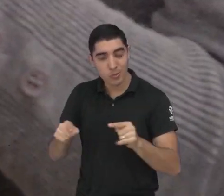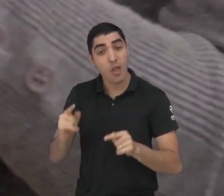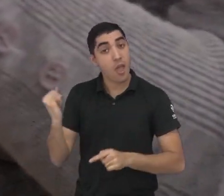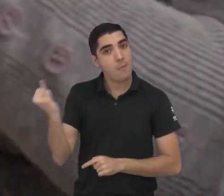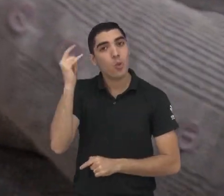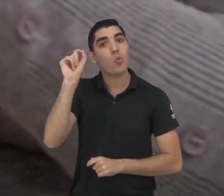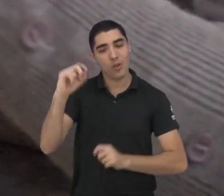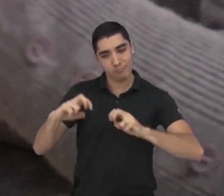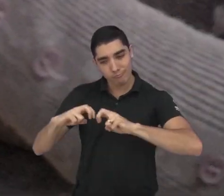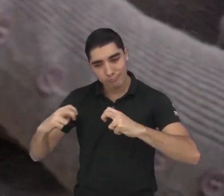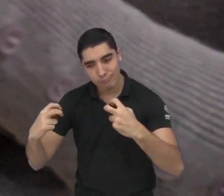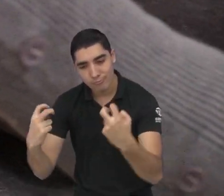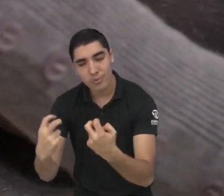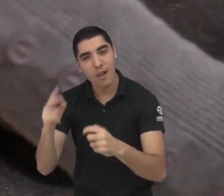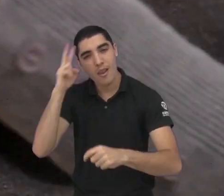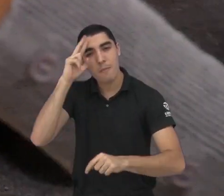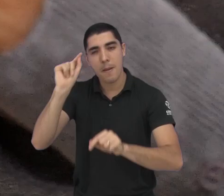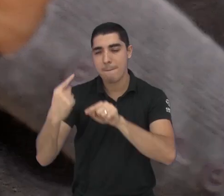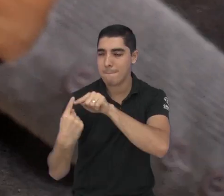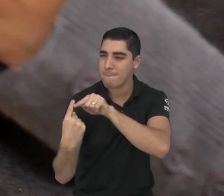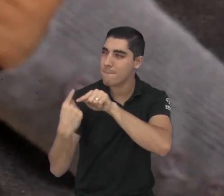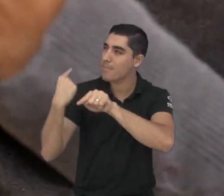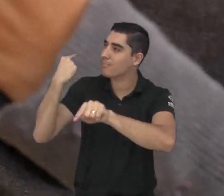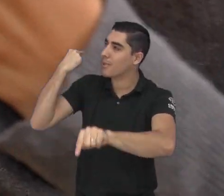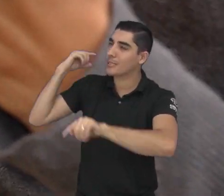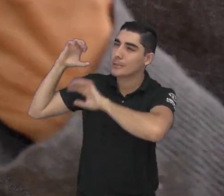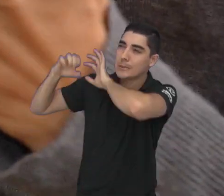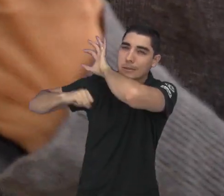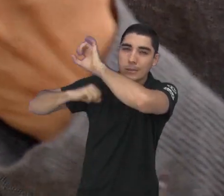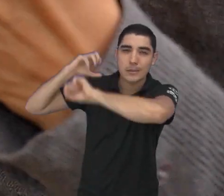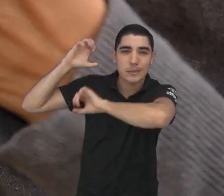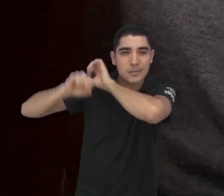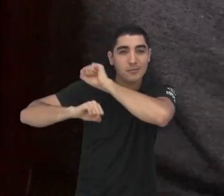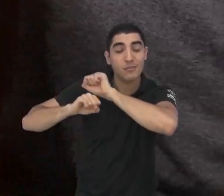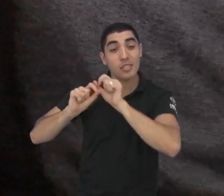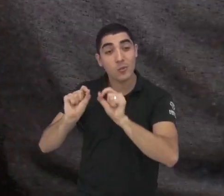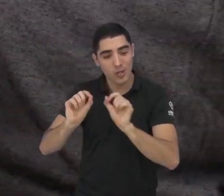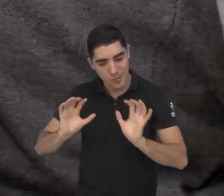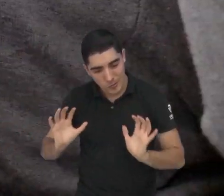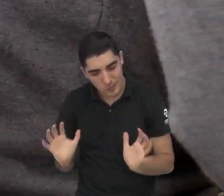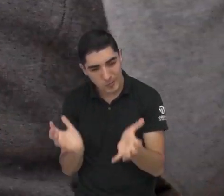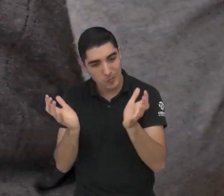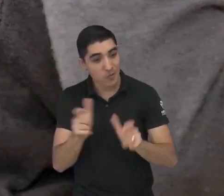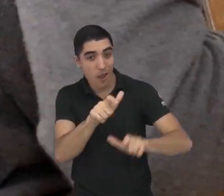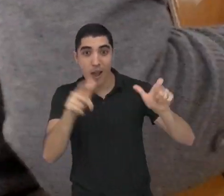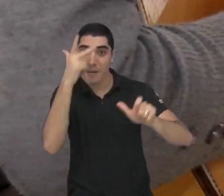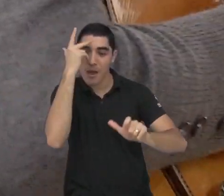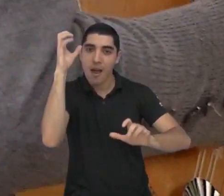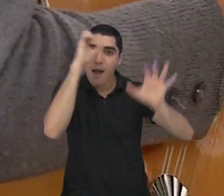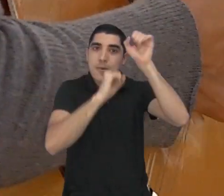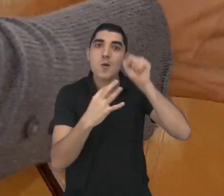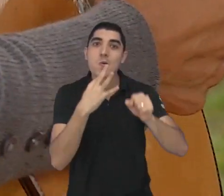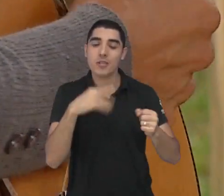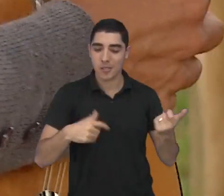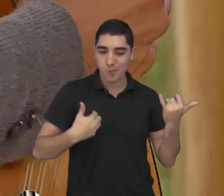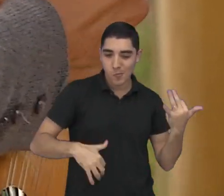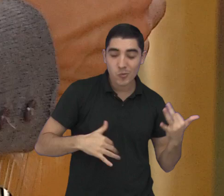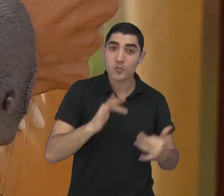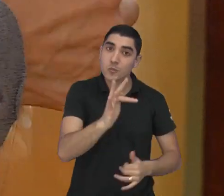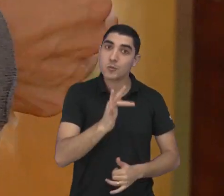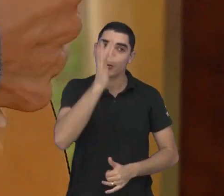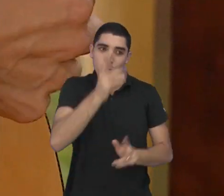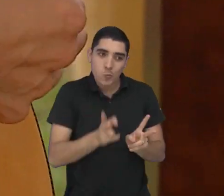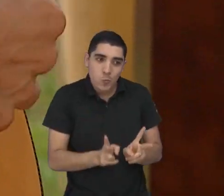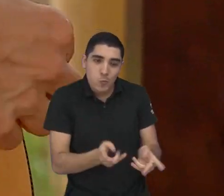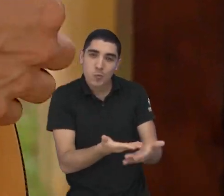são importantes para resgatar o passado, mas principalmente incentivar a formação musical nas